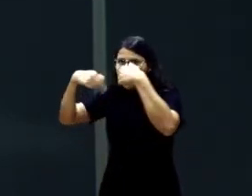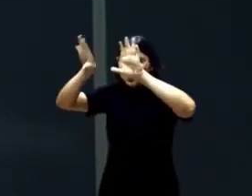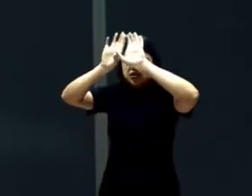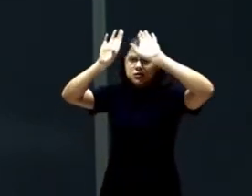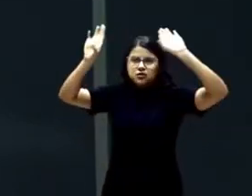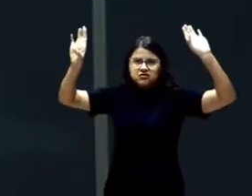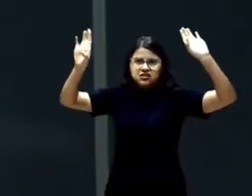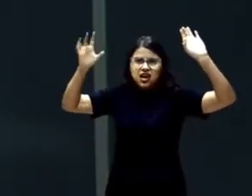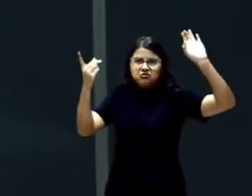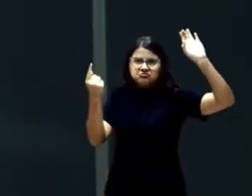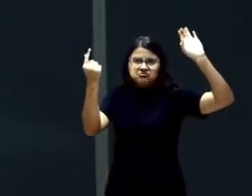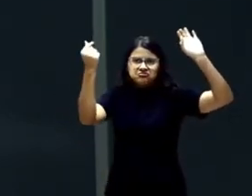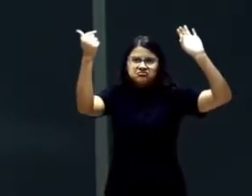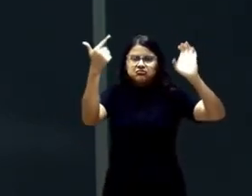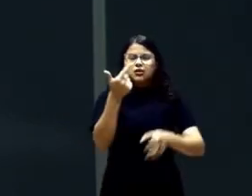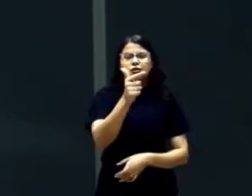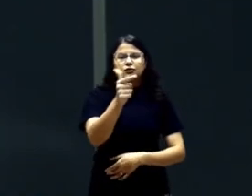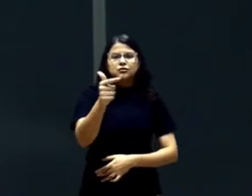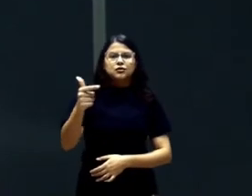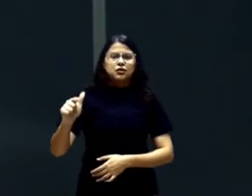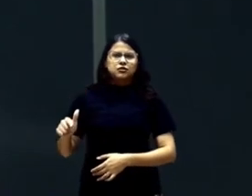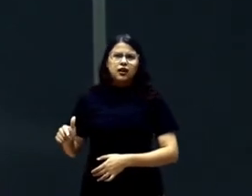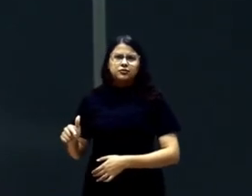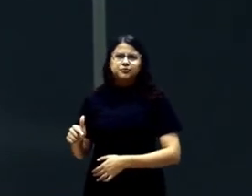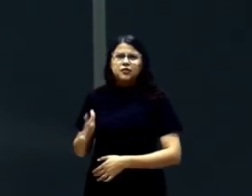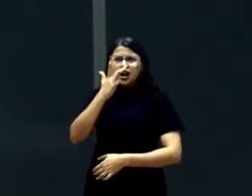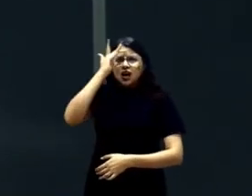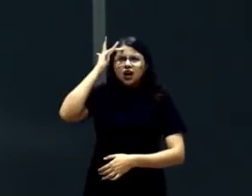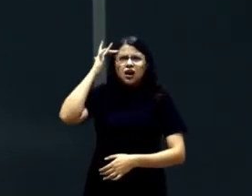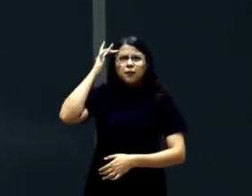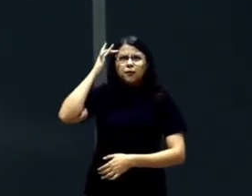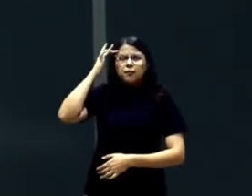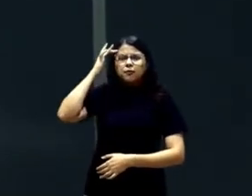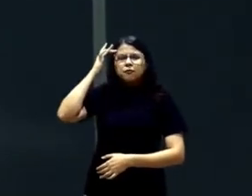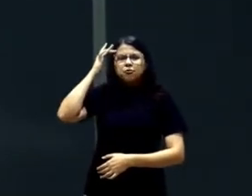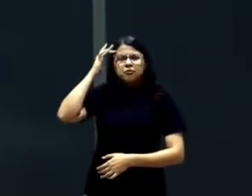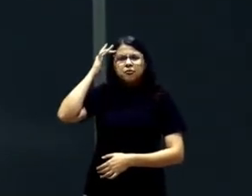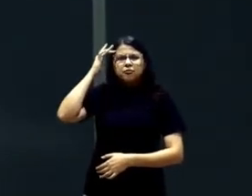porque o rico para com Deus, ele agradece.